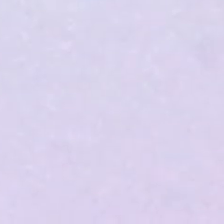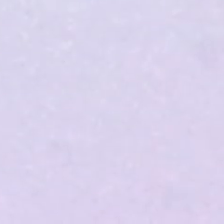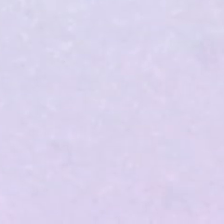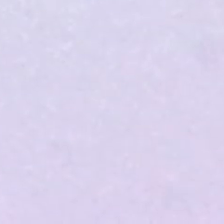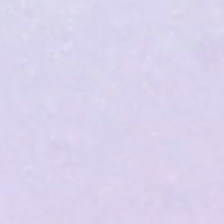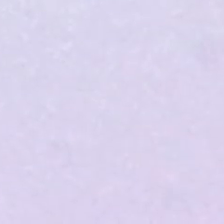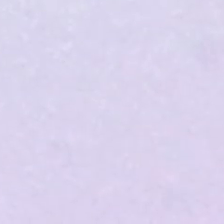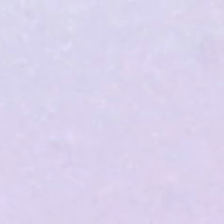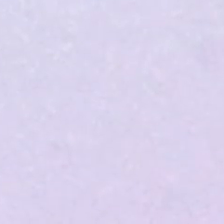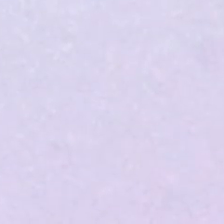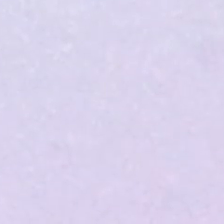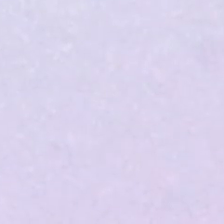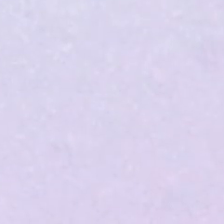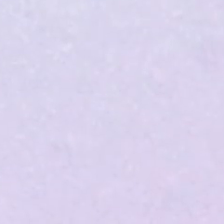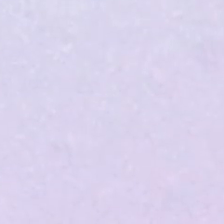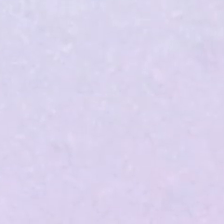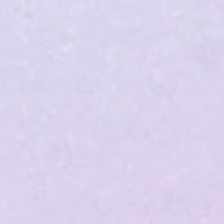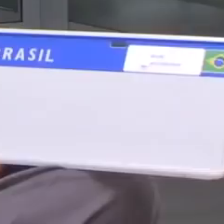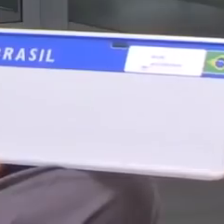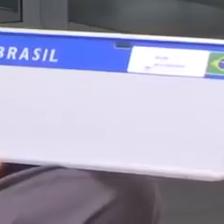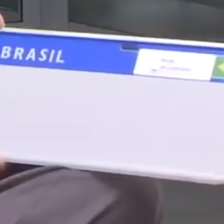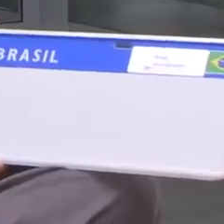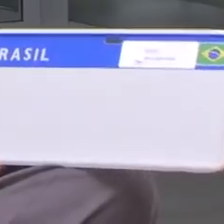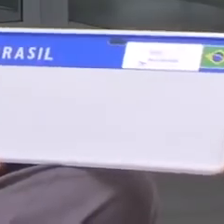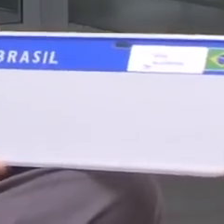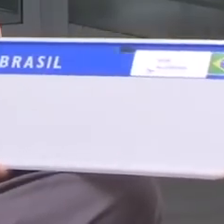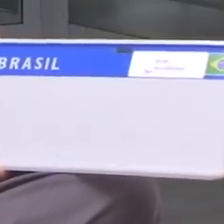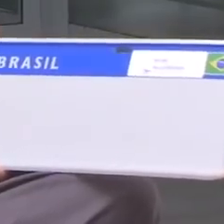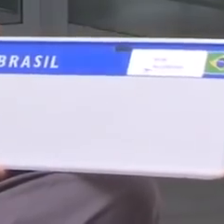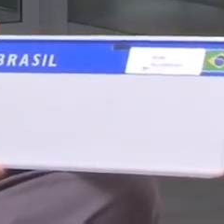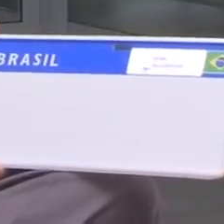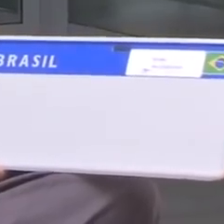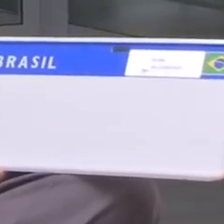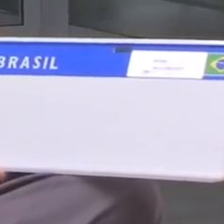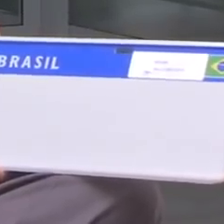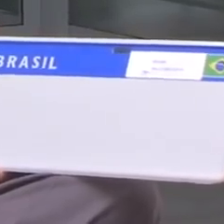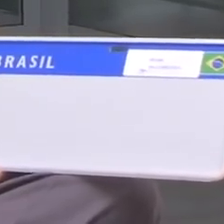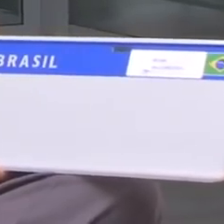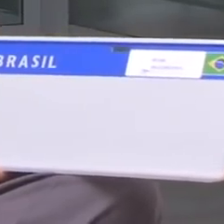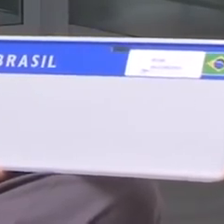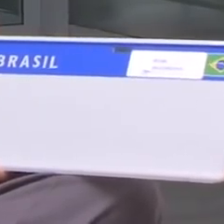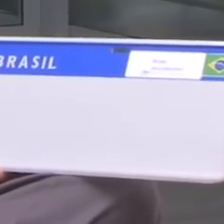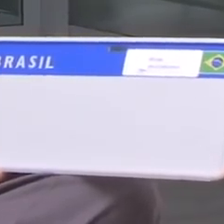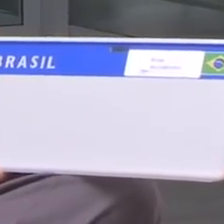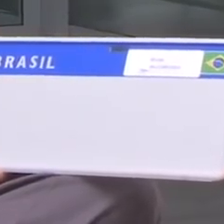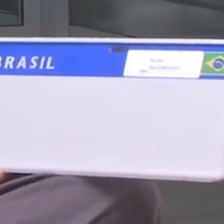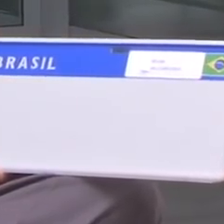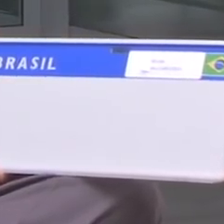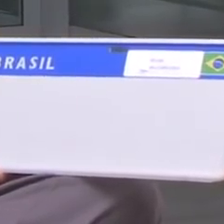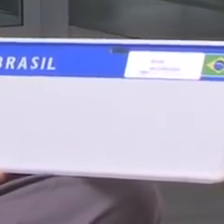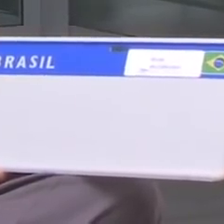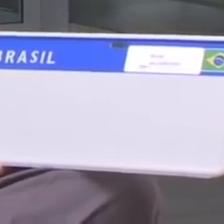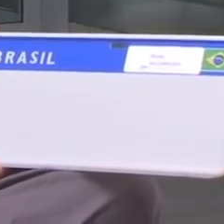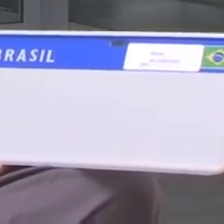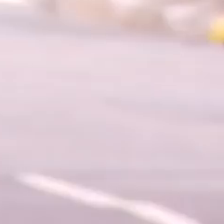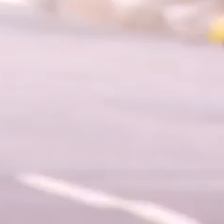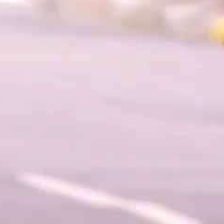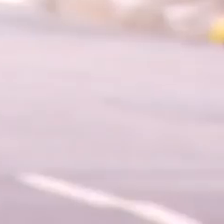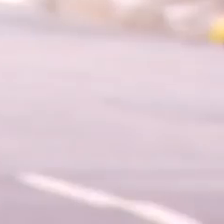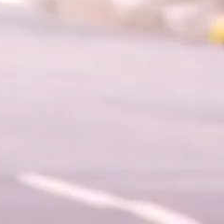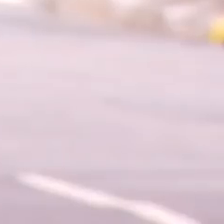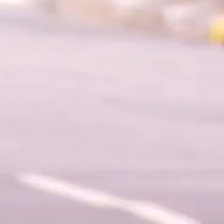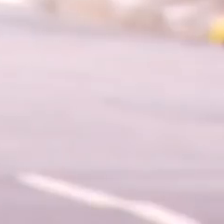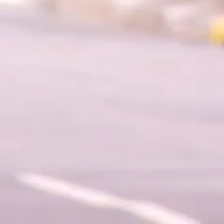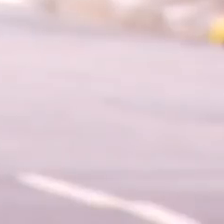que vem no número serial do governo federal e que a gente implanta no veículo. Então, hoje, via aplicativo, ele consegue ler qualquer veículo.